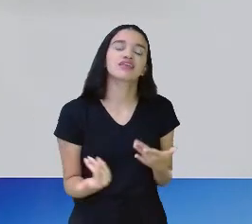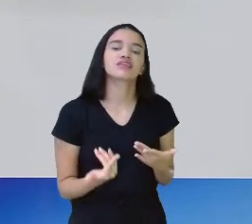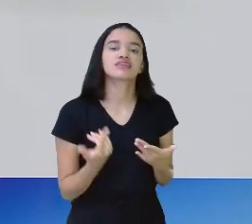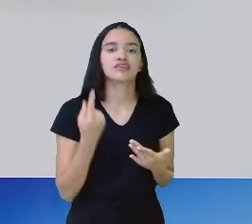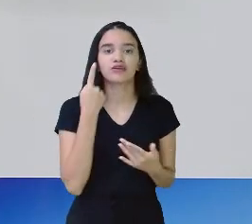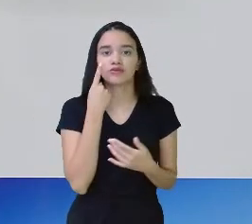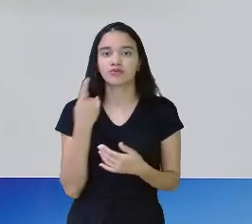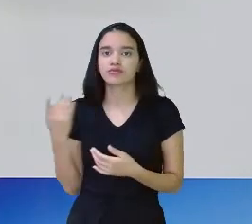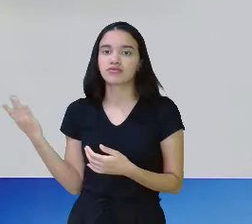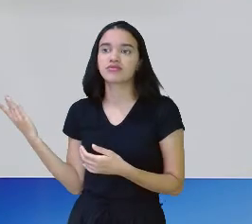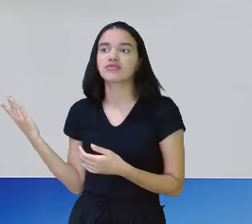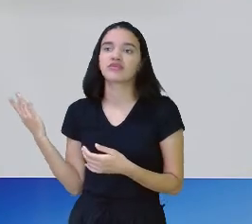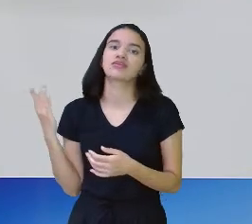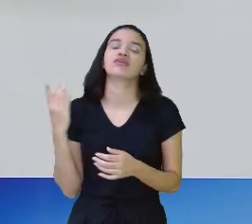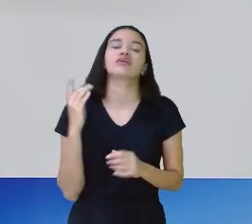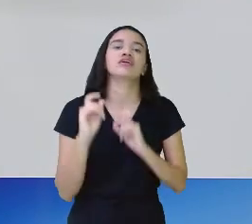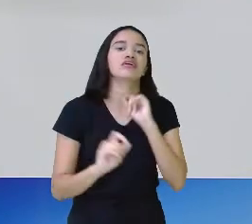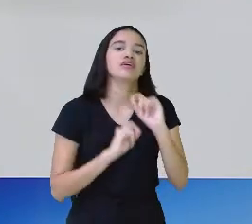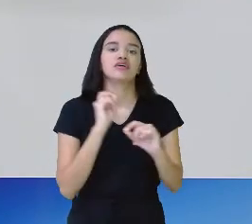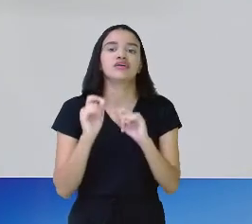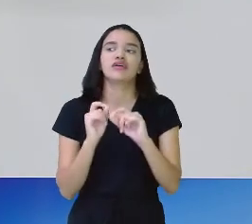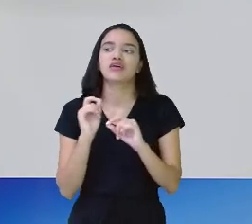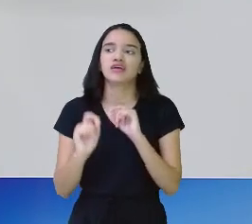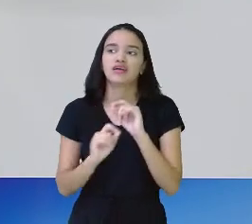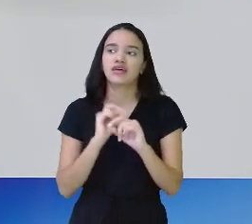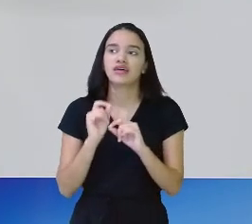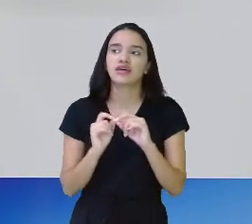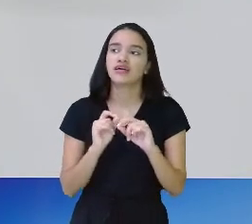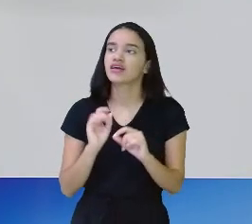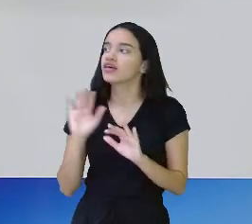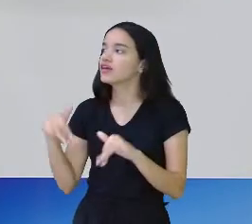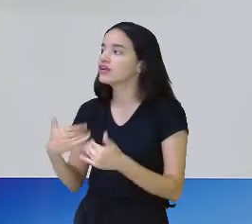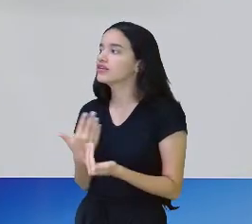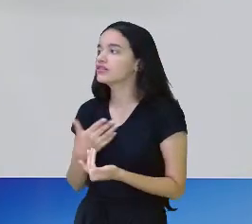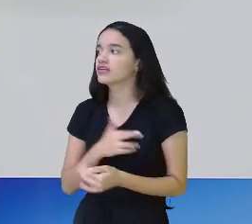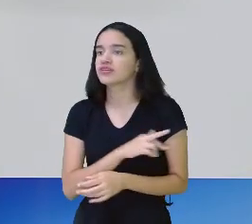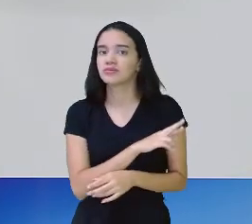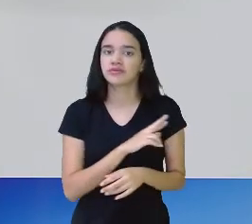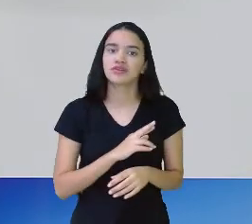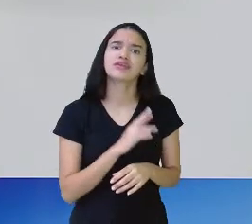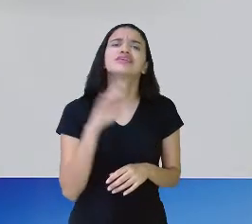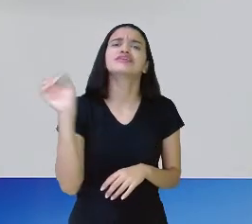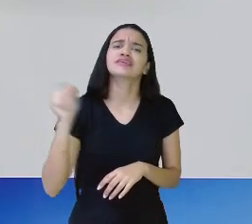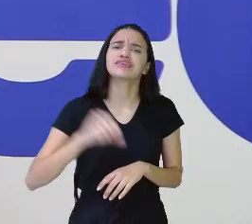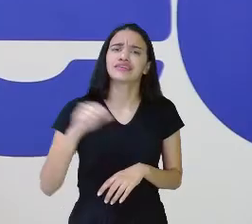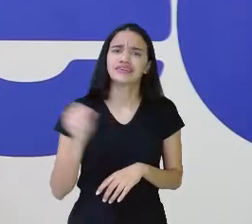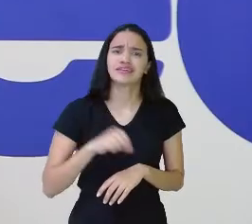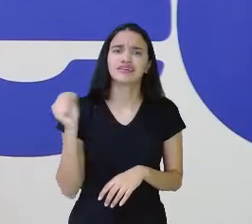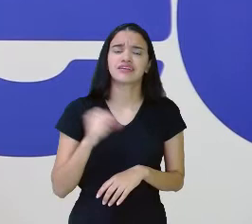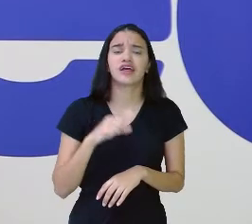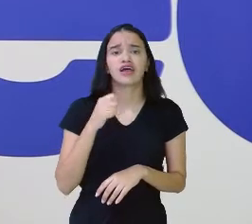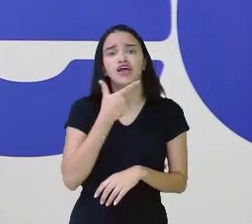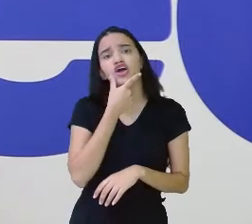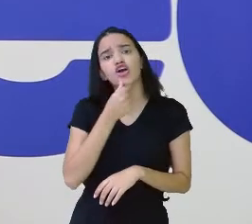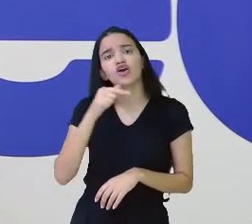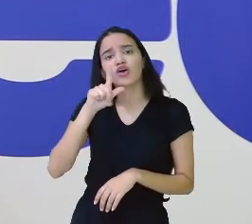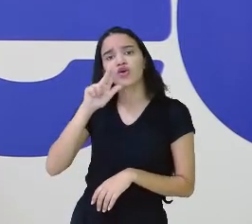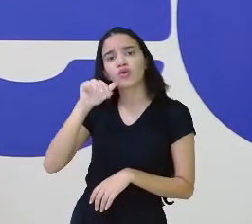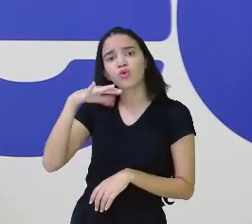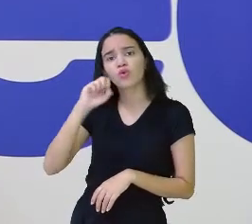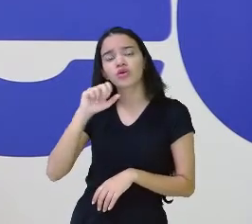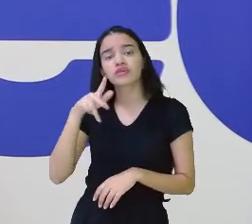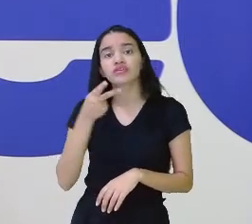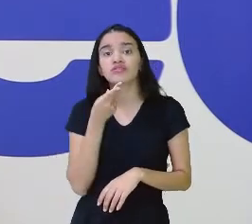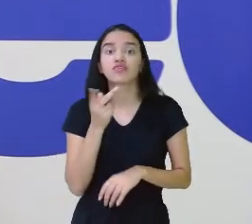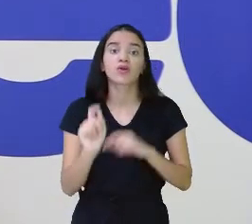de trânsito, ele indica... Será que chegou alguma resposta, professora? Sim, viu? O Lucas e o Fábio já disse que era